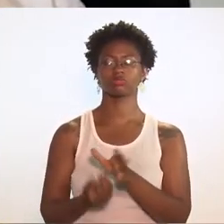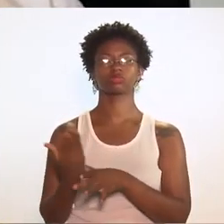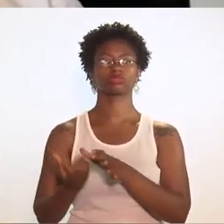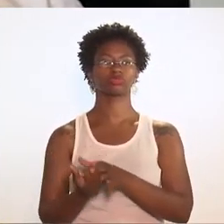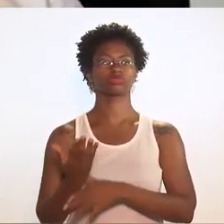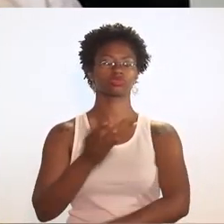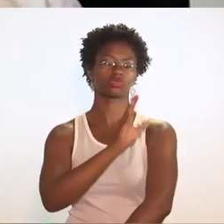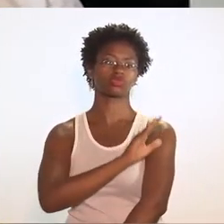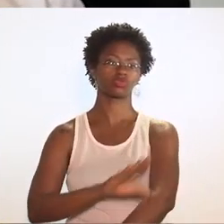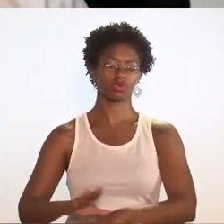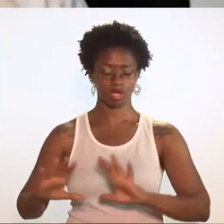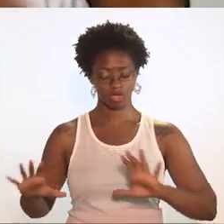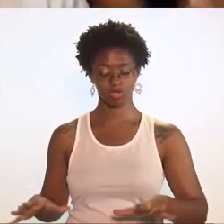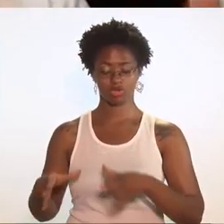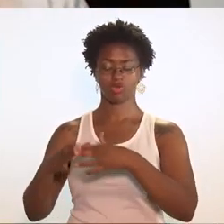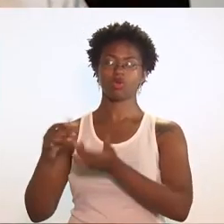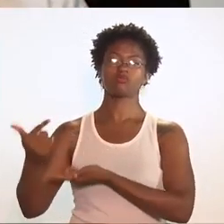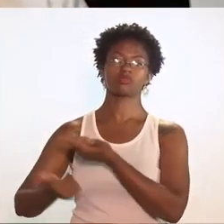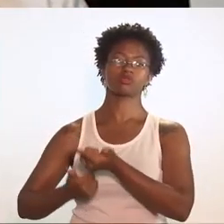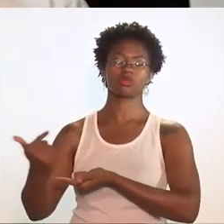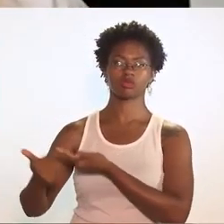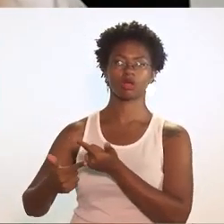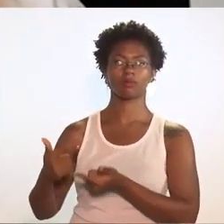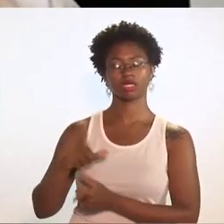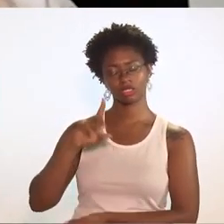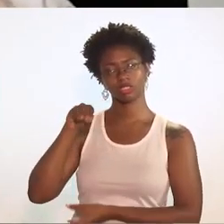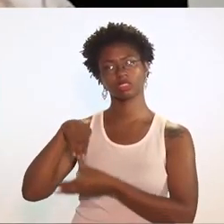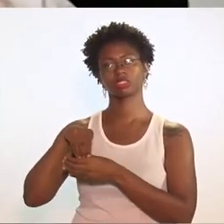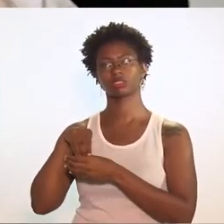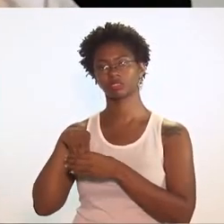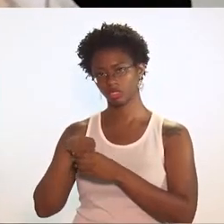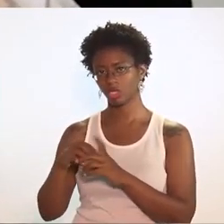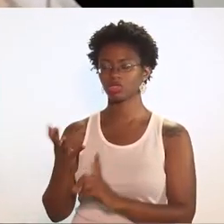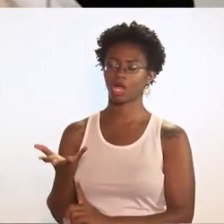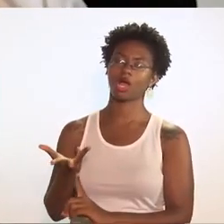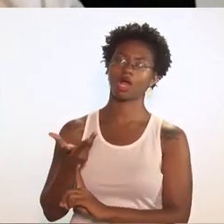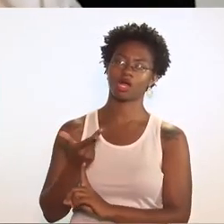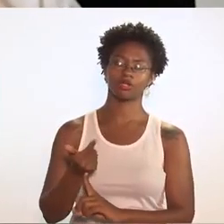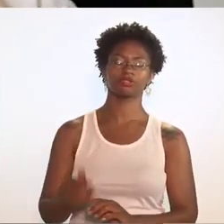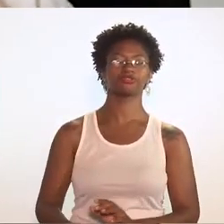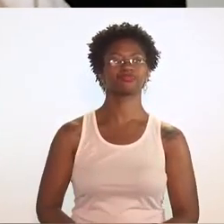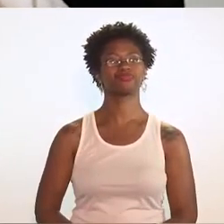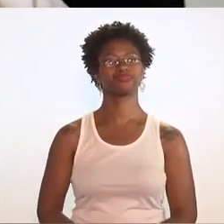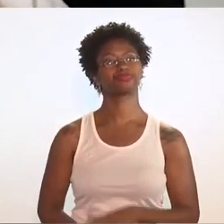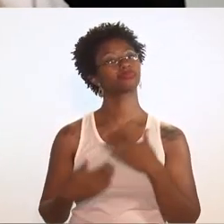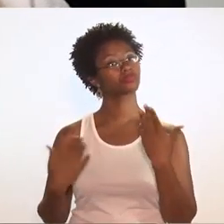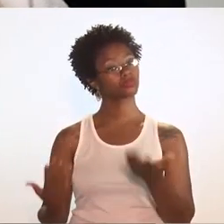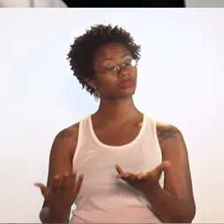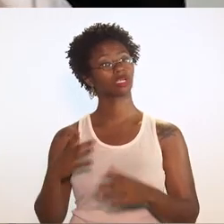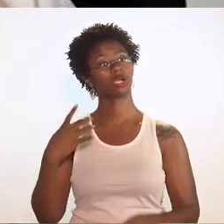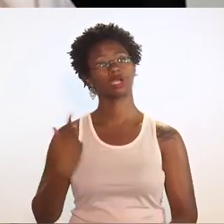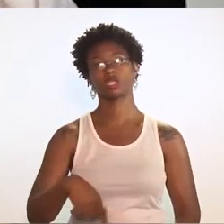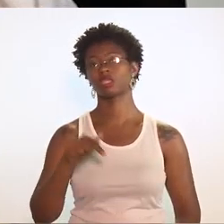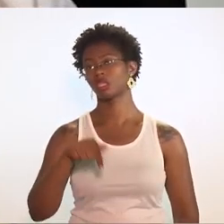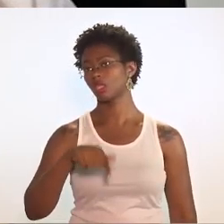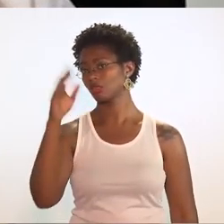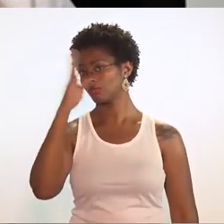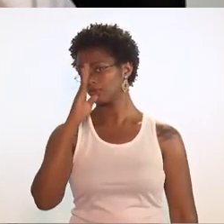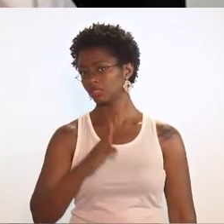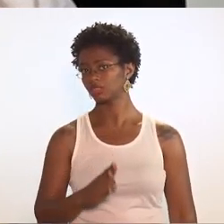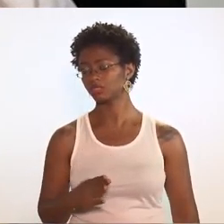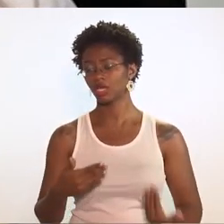edital Aldir Blanc, né? Com recursos federal, para dar um respiro para